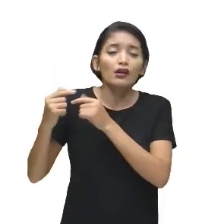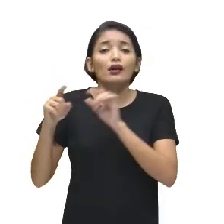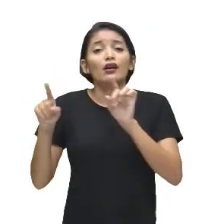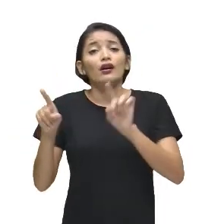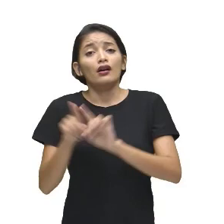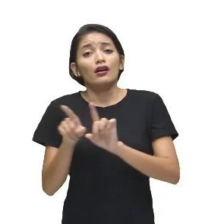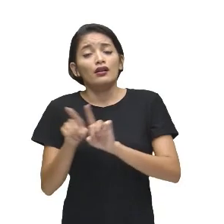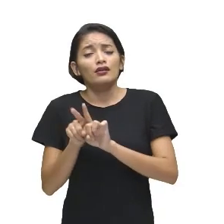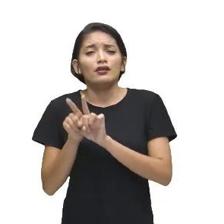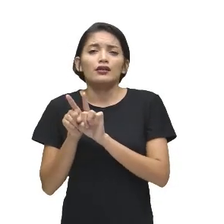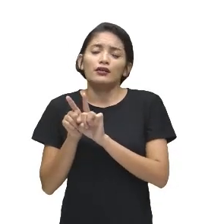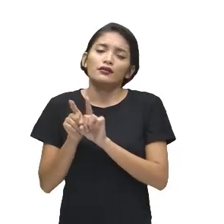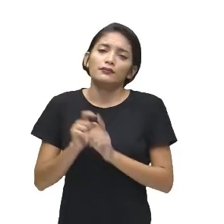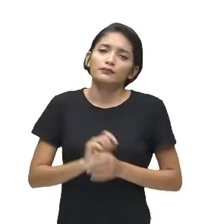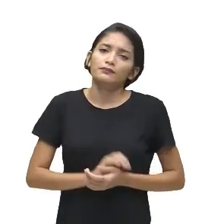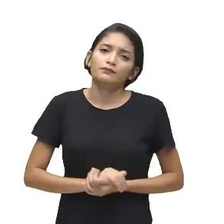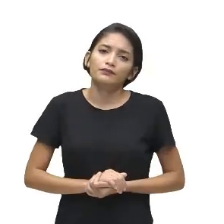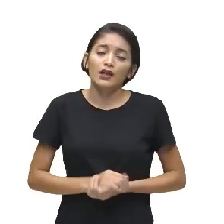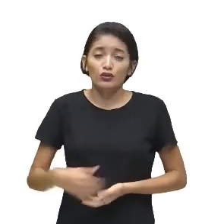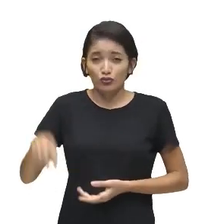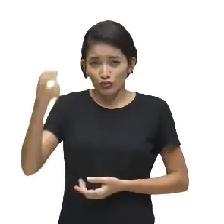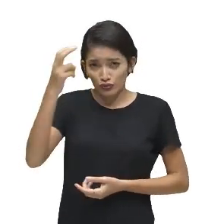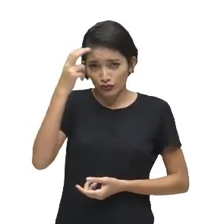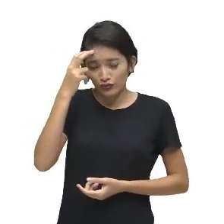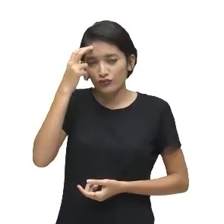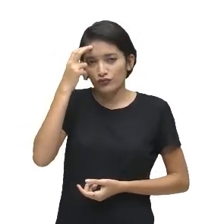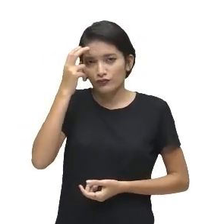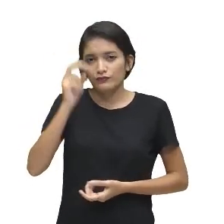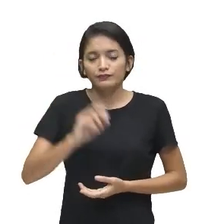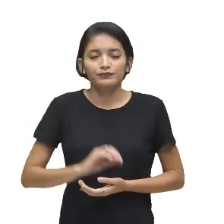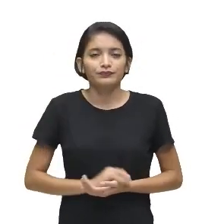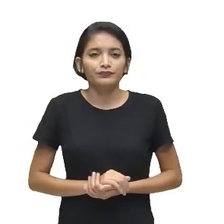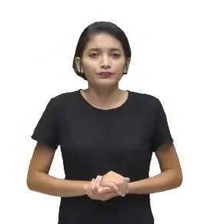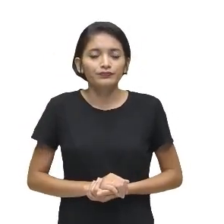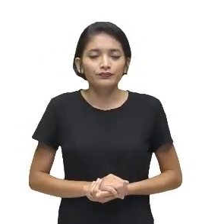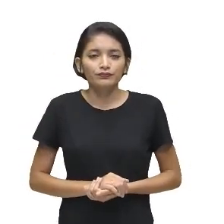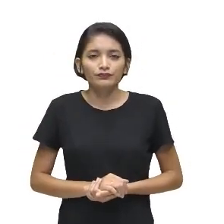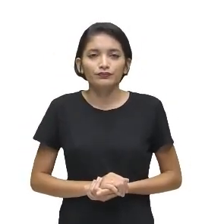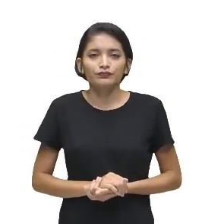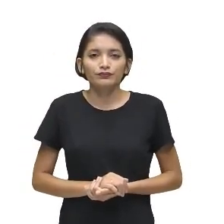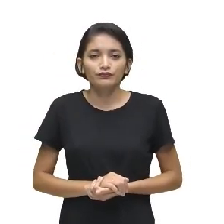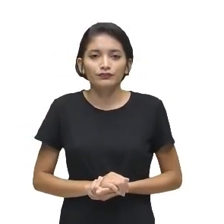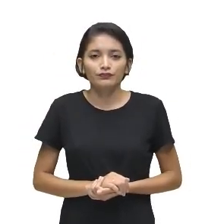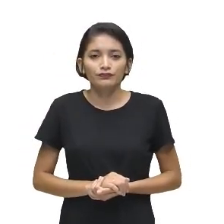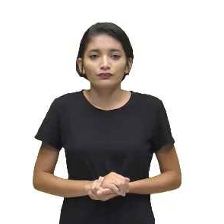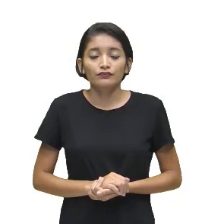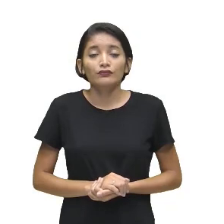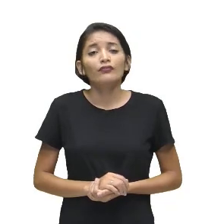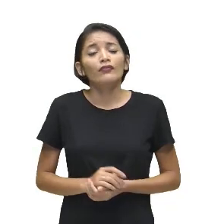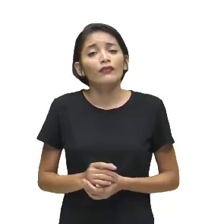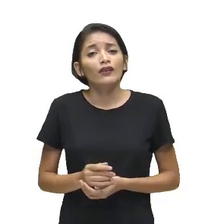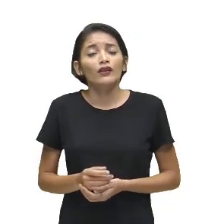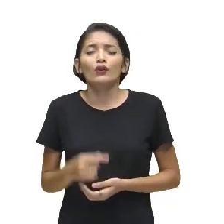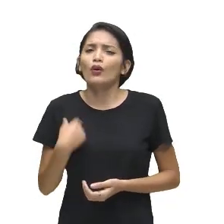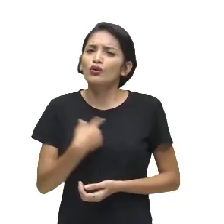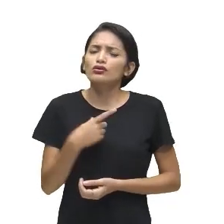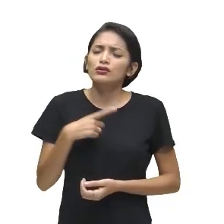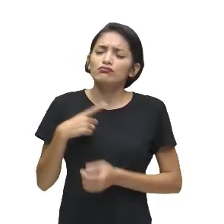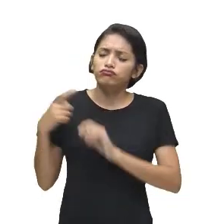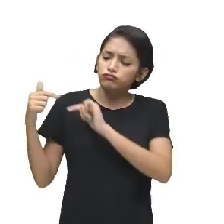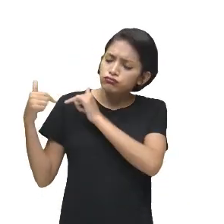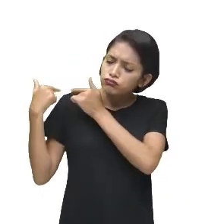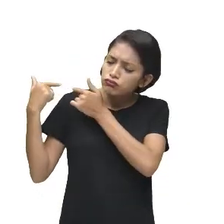nossas memórias ancestrais, né? E temos uma memória ancestral muito rica,